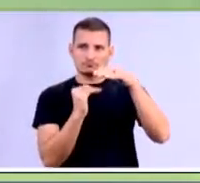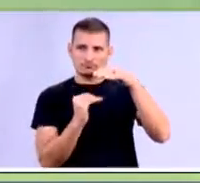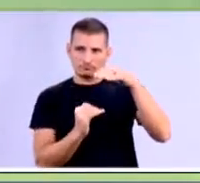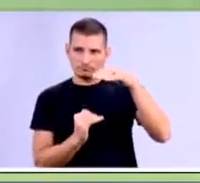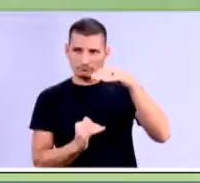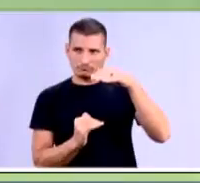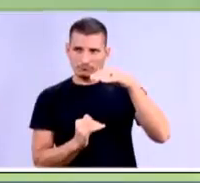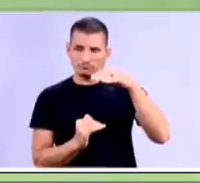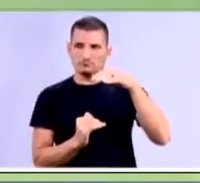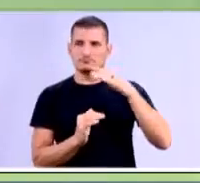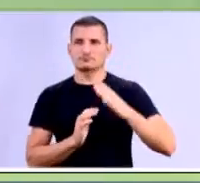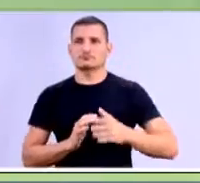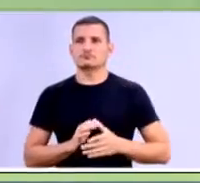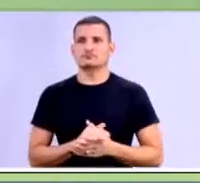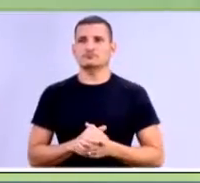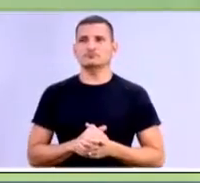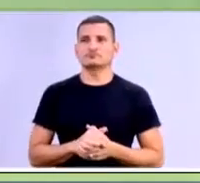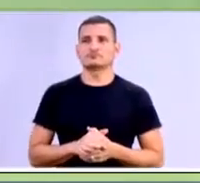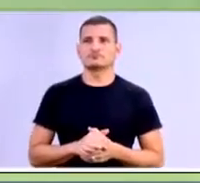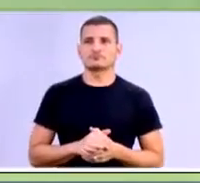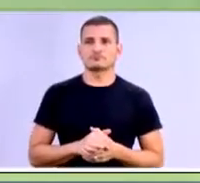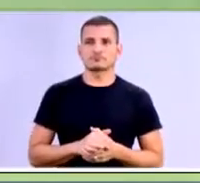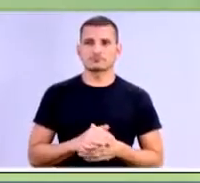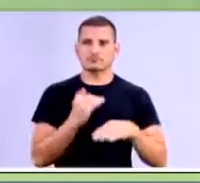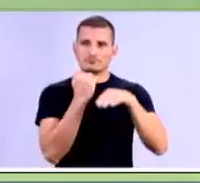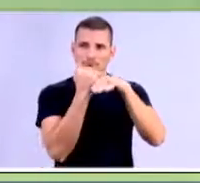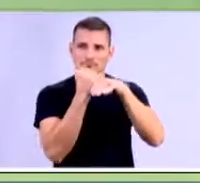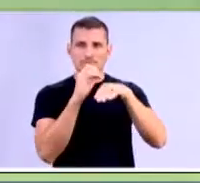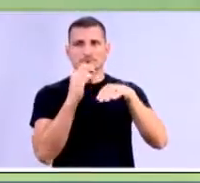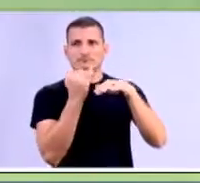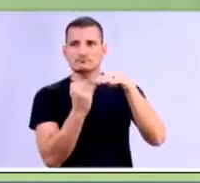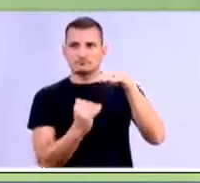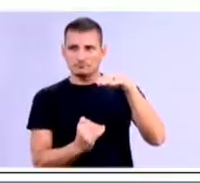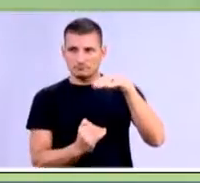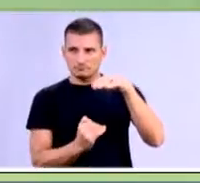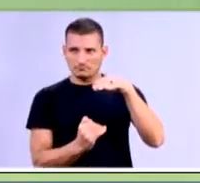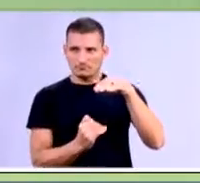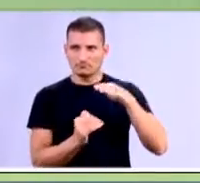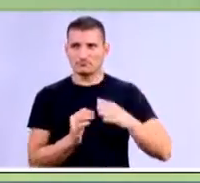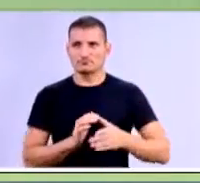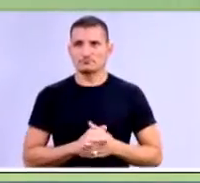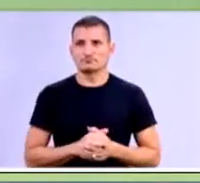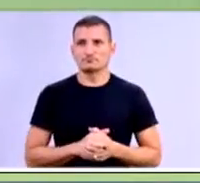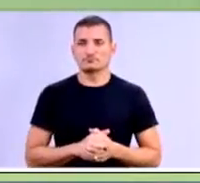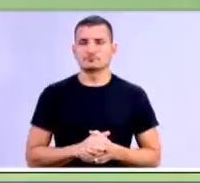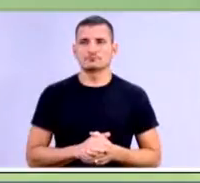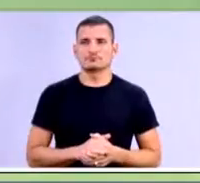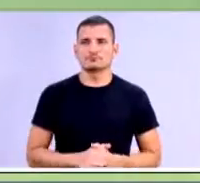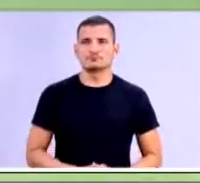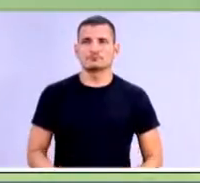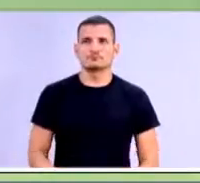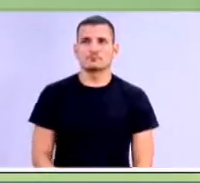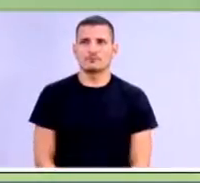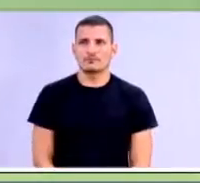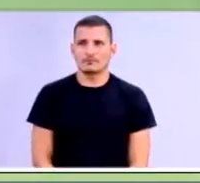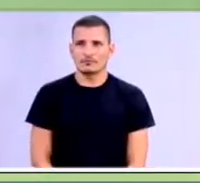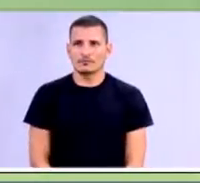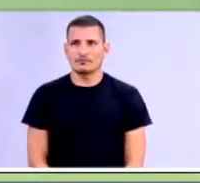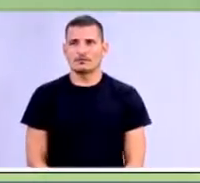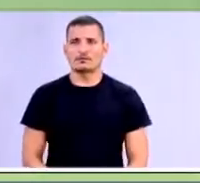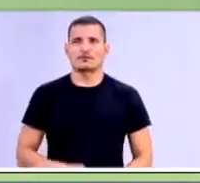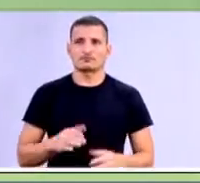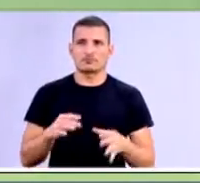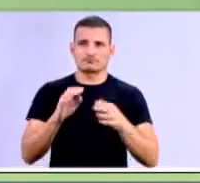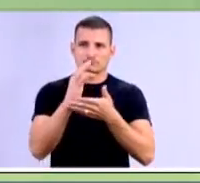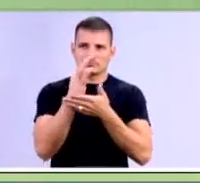para autoridades de mesma hierarquia ou subordinados a você. Então, o